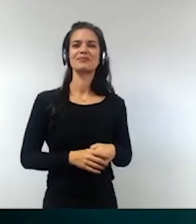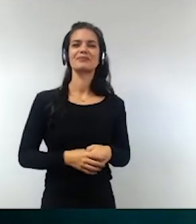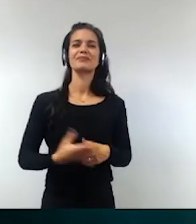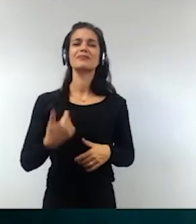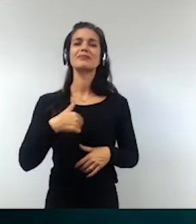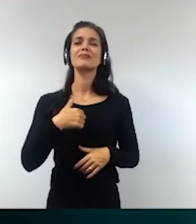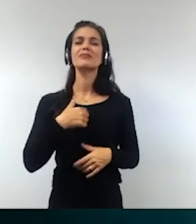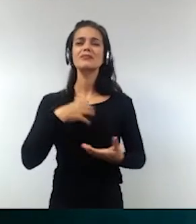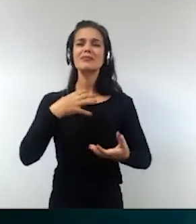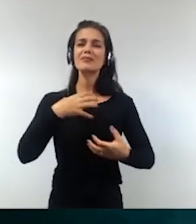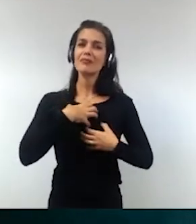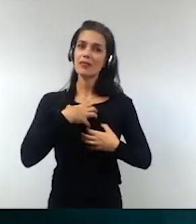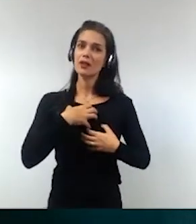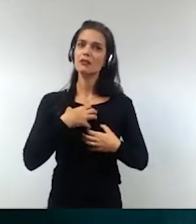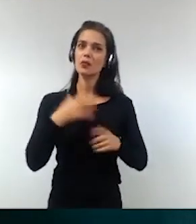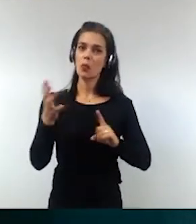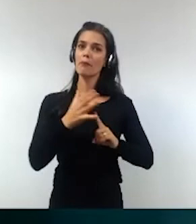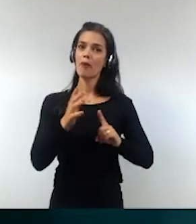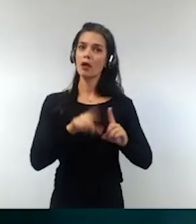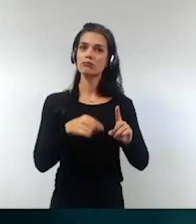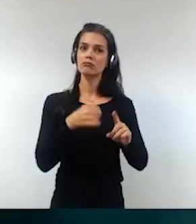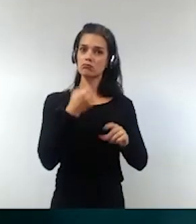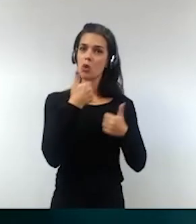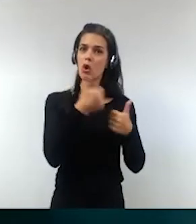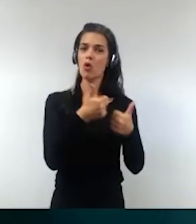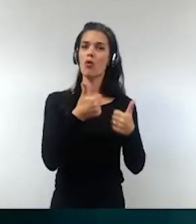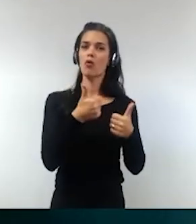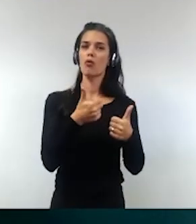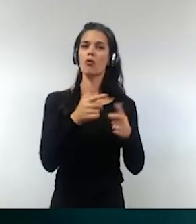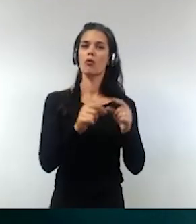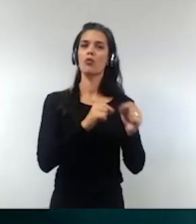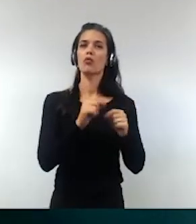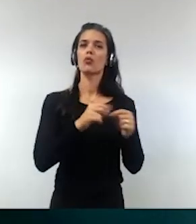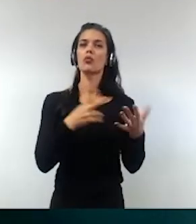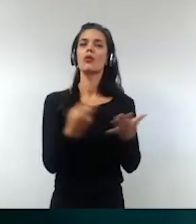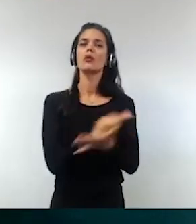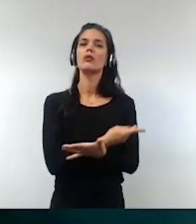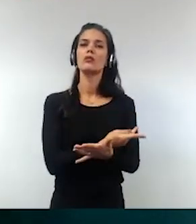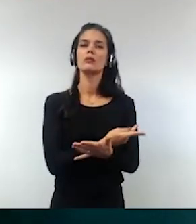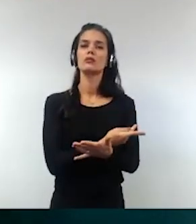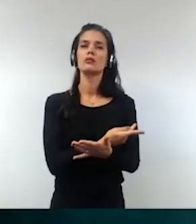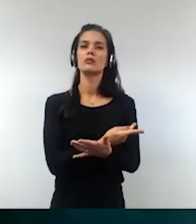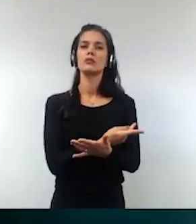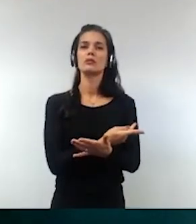Eu senti um impacto muito positivo naqueles casos,